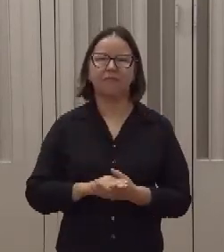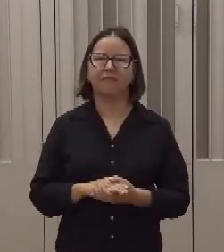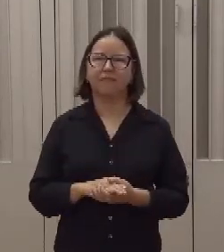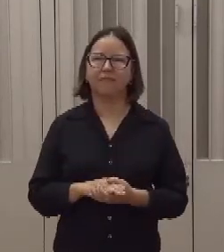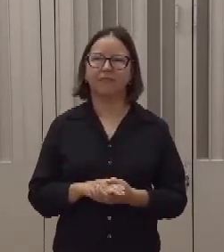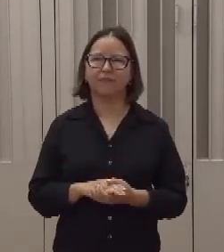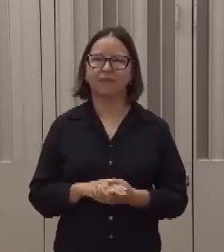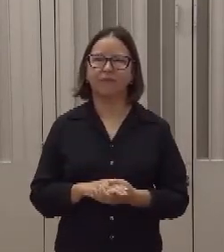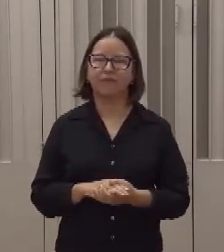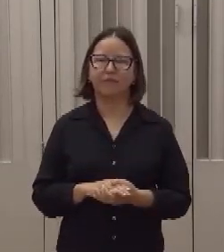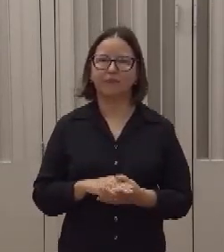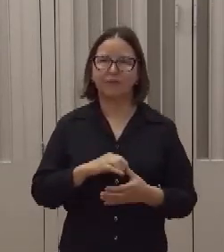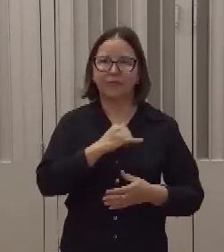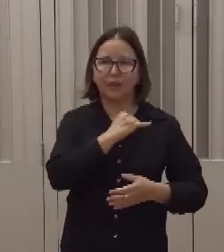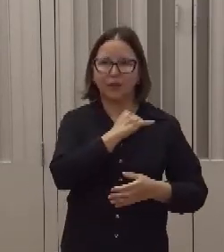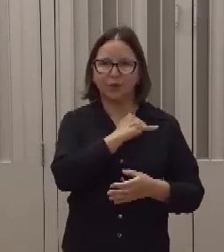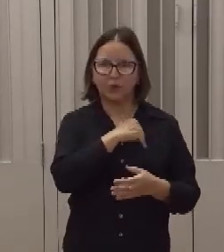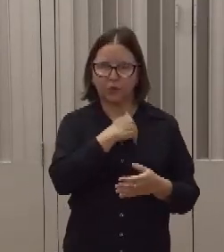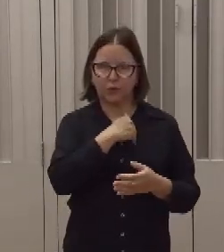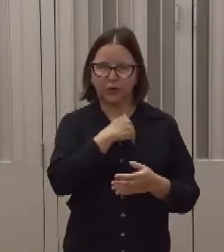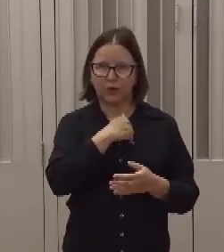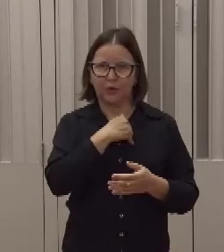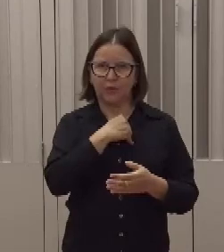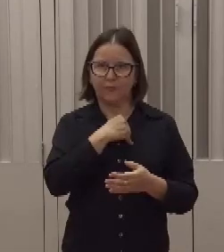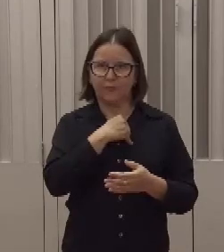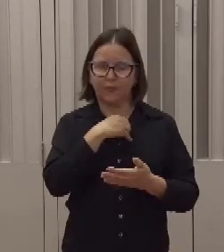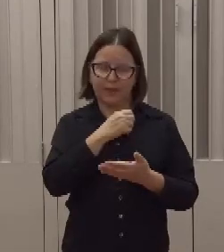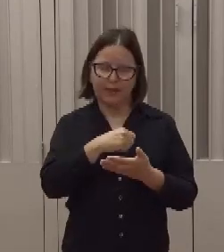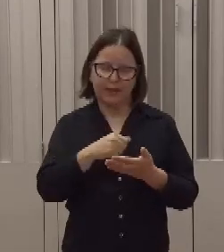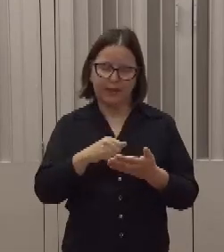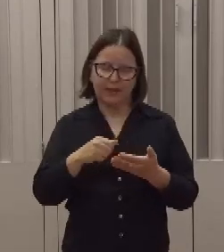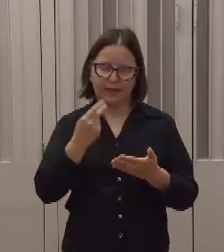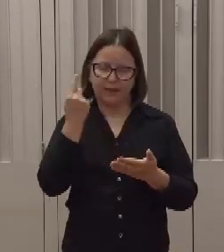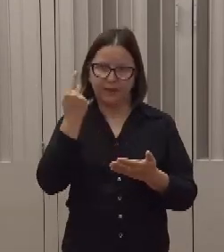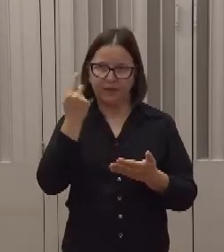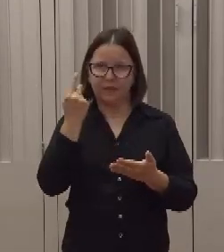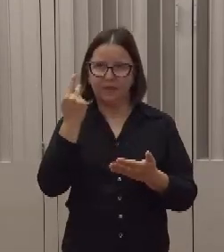João encaminha o fim de sua epístola com as seguintes palavras.